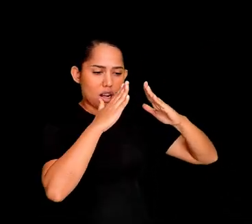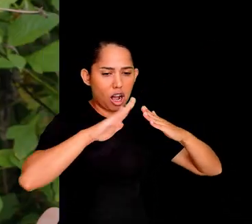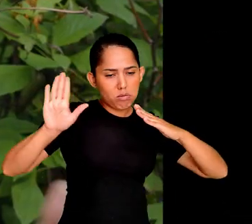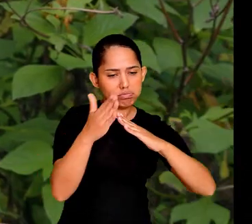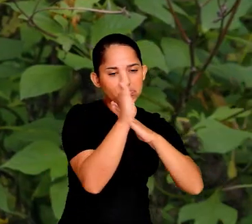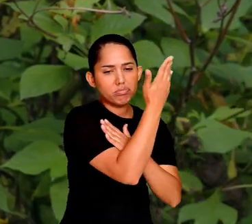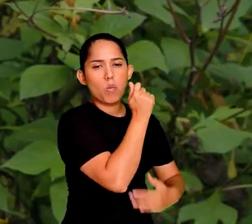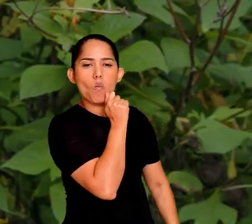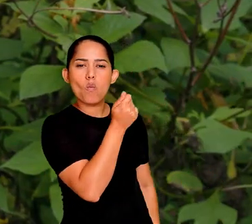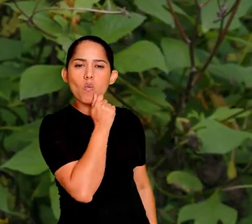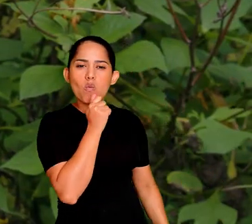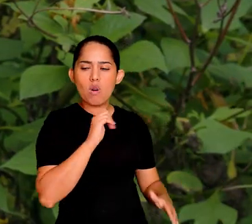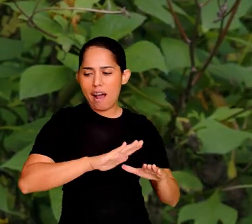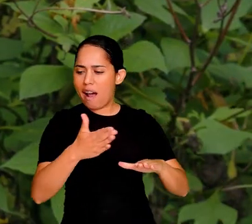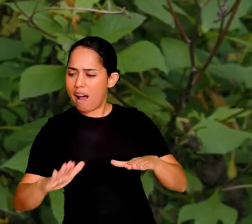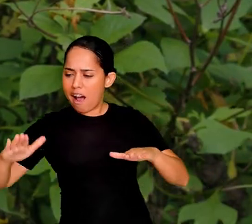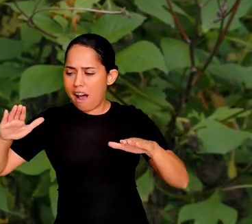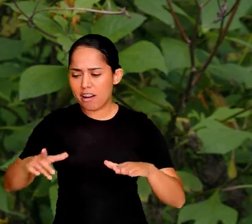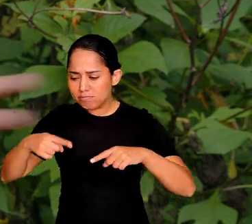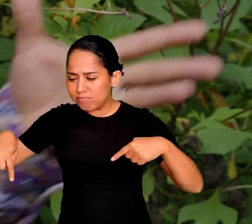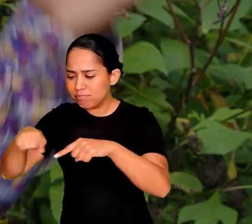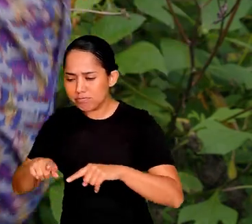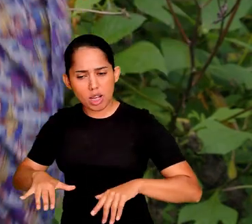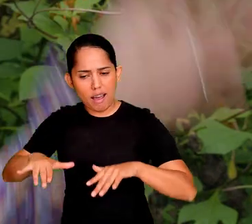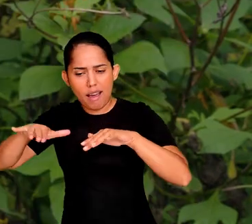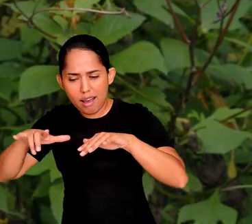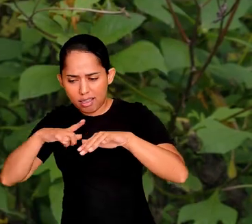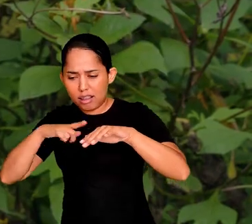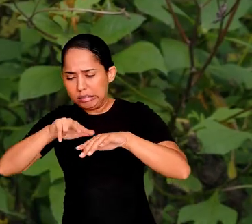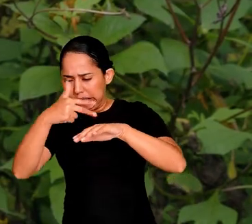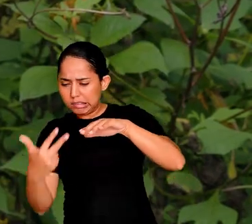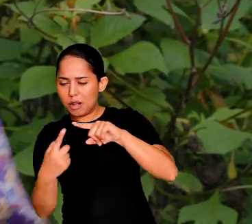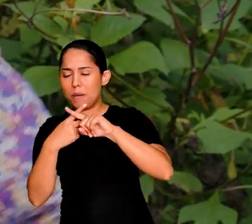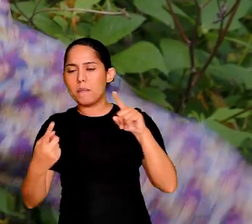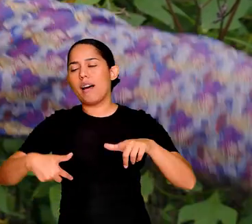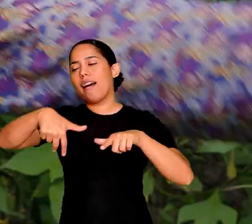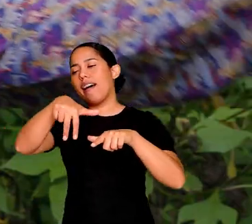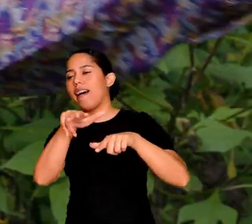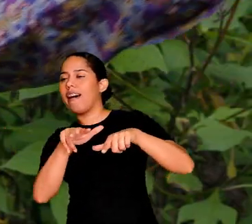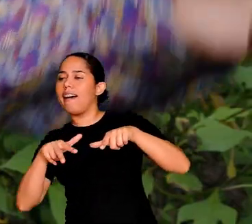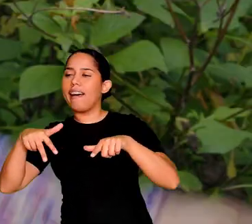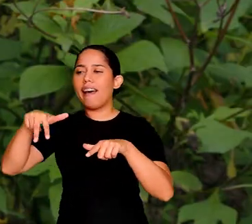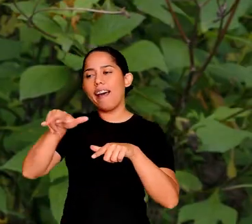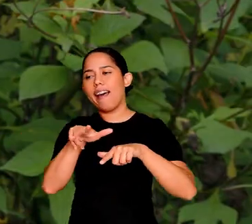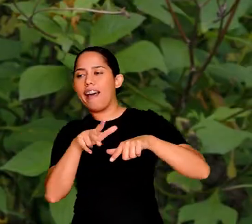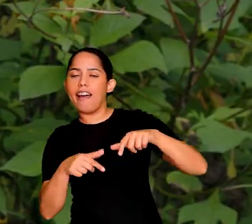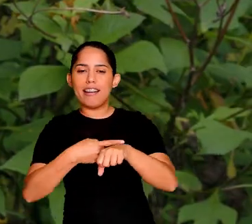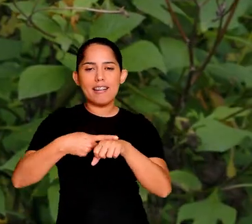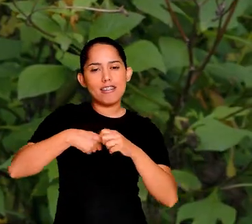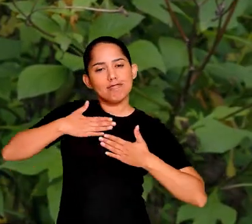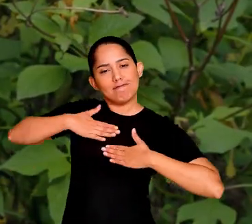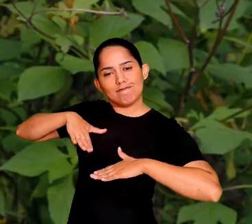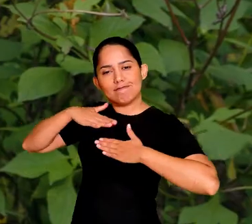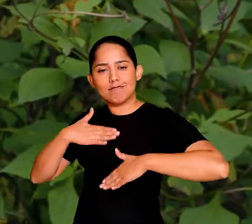jumento laso, a casa é sem cimento, ao lado o lago não é raso. Ali se pode afogar, mas toma banho pelado,